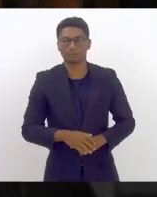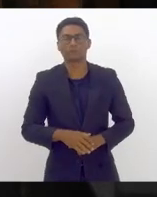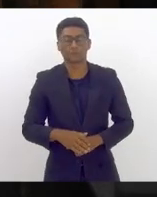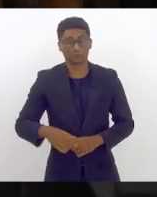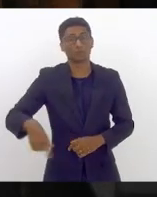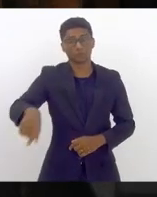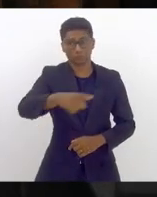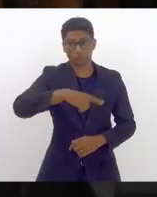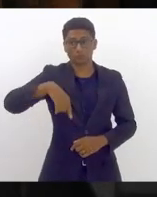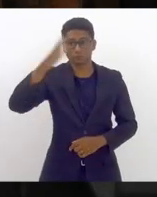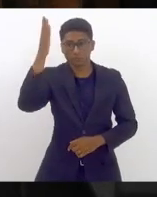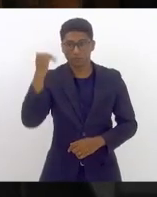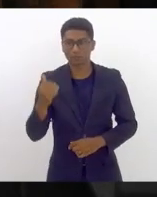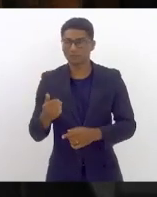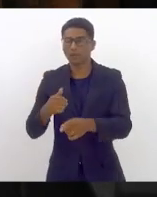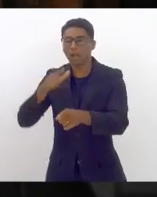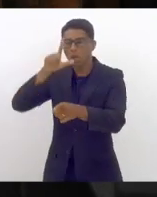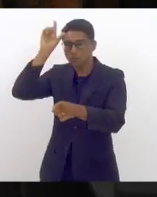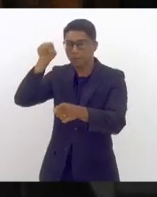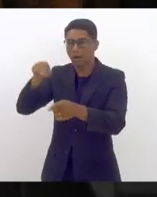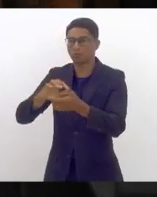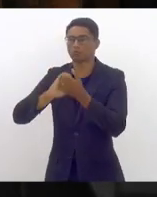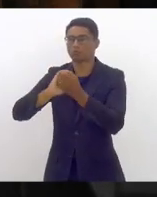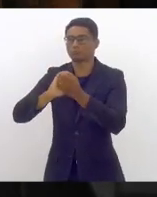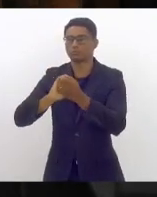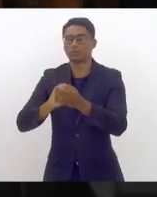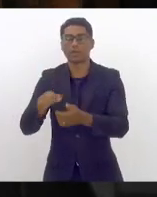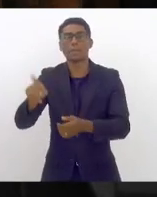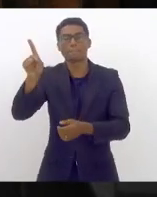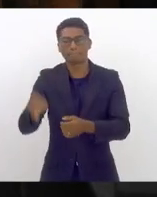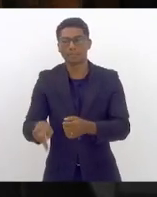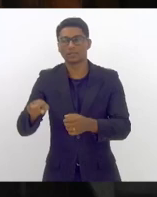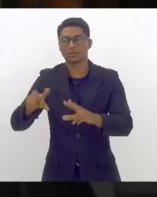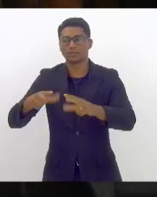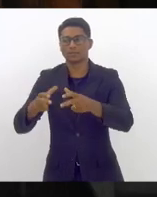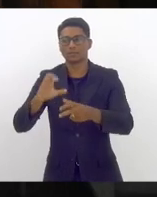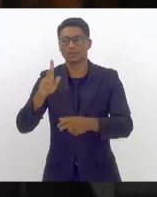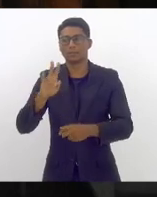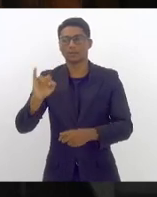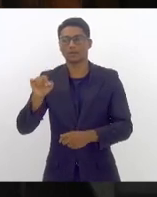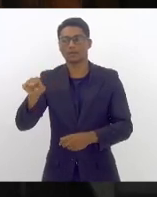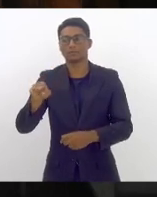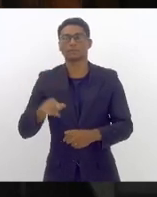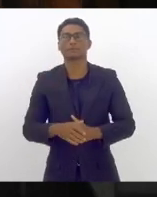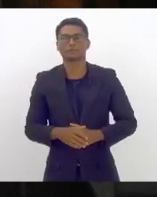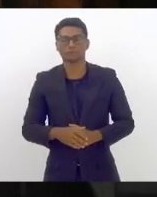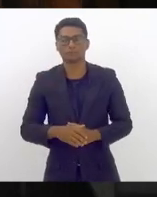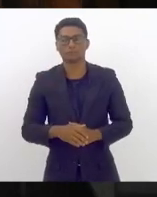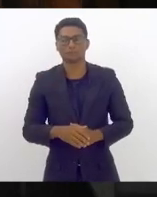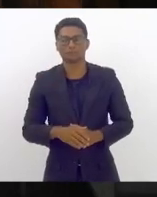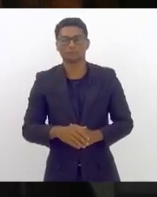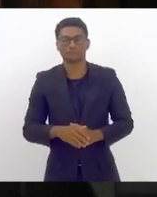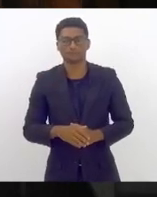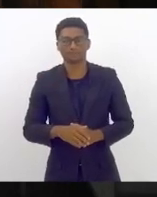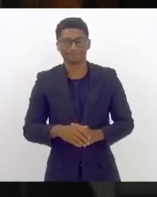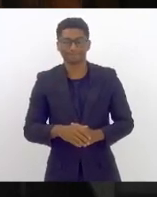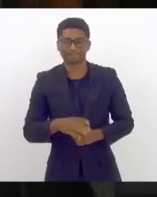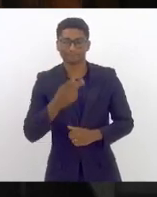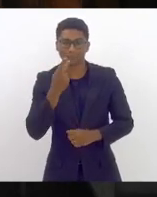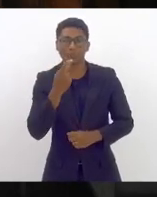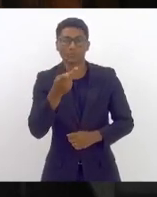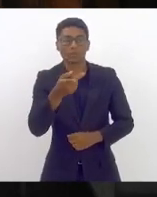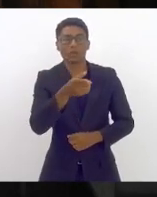fatores, saudar o deputado Luiz Paulo, presidente da CPI da dívida pública, o nosso decano, dizer que todos sabem